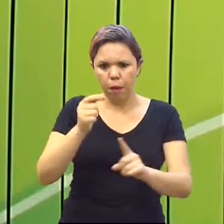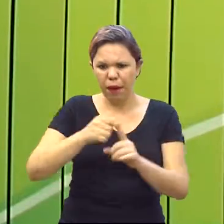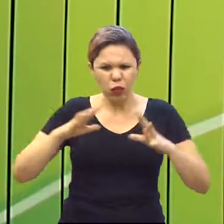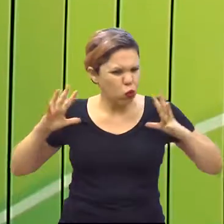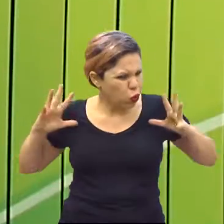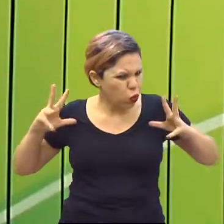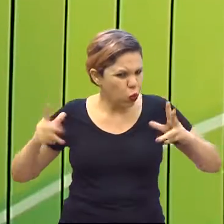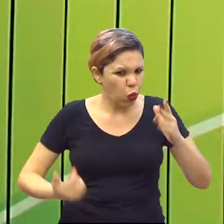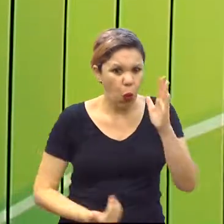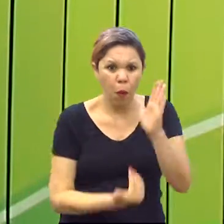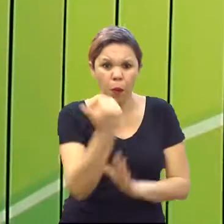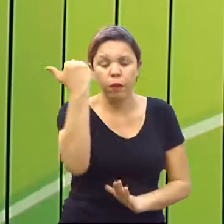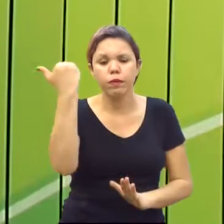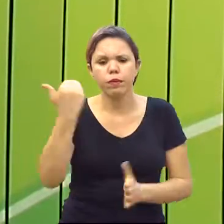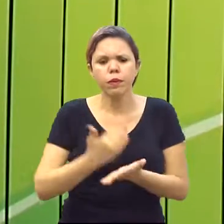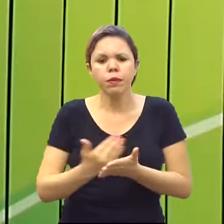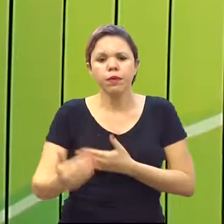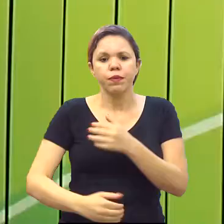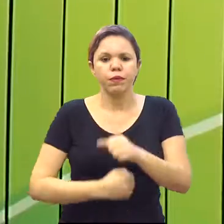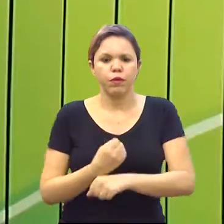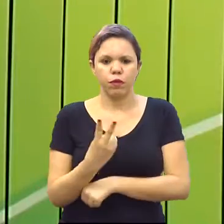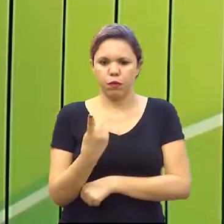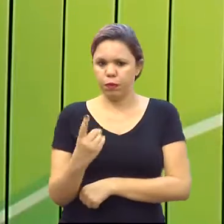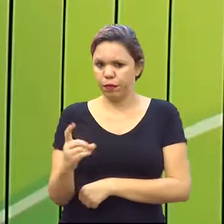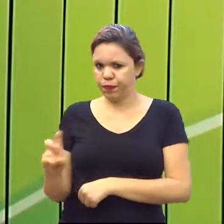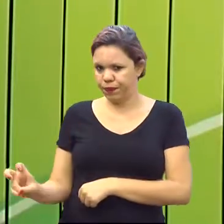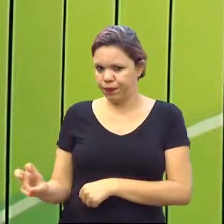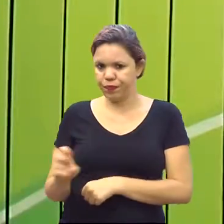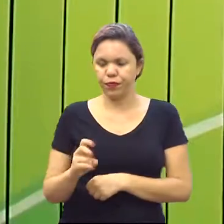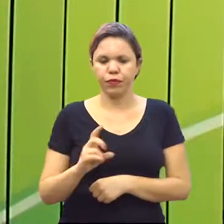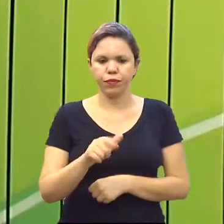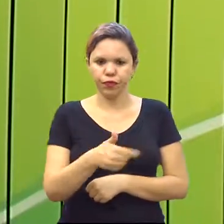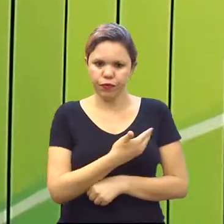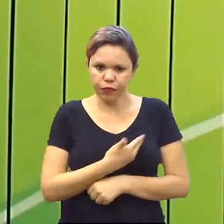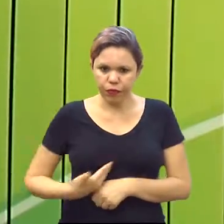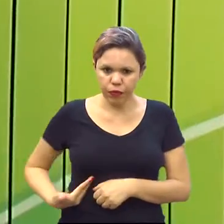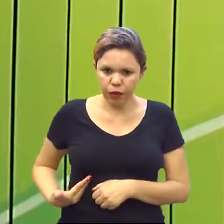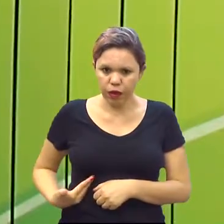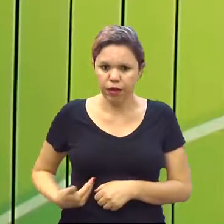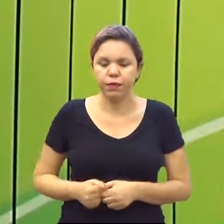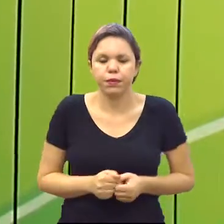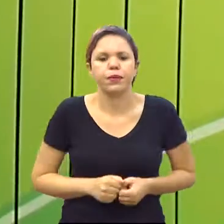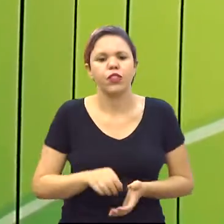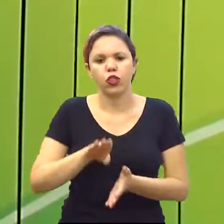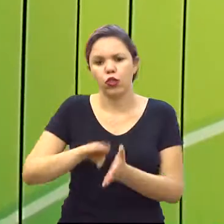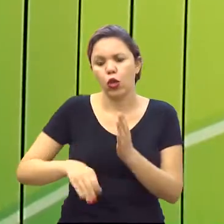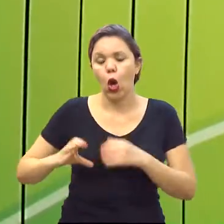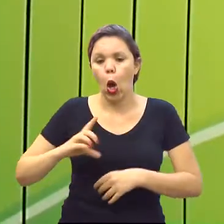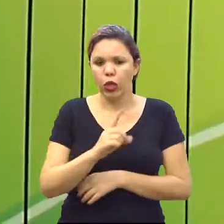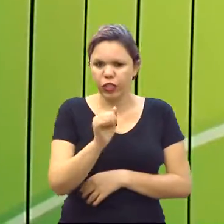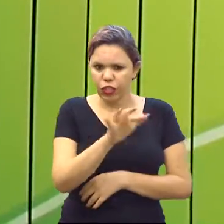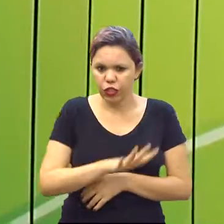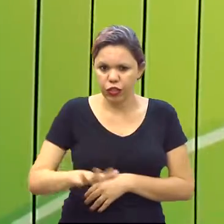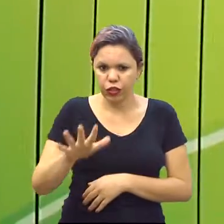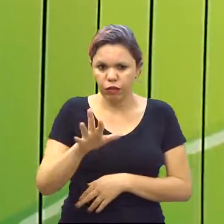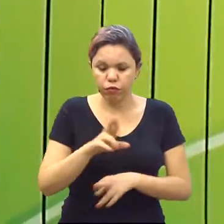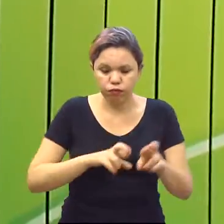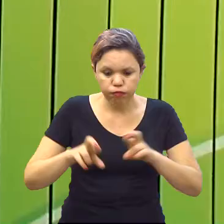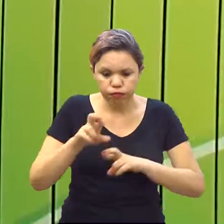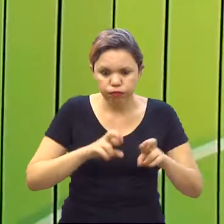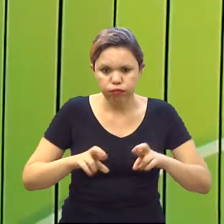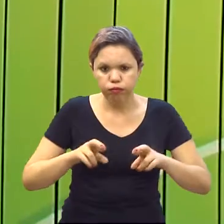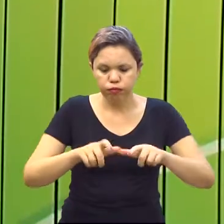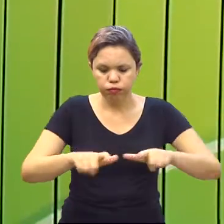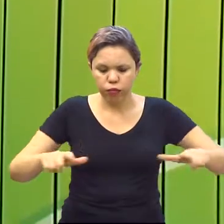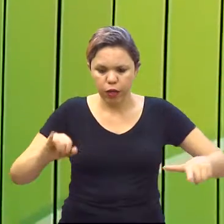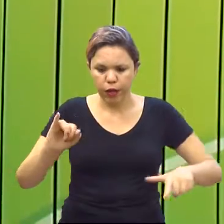toda a série histórica, iniciada em 2015. Depois disso, o governo exonerou a coordenadora geral de observação